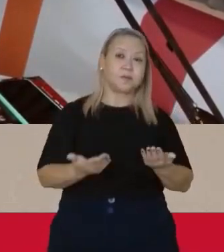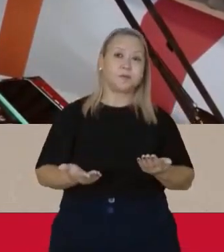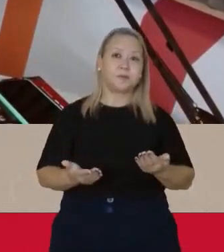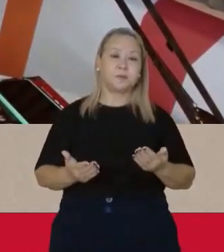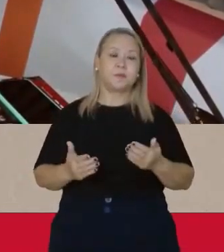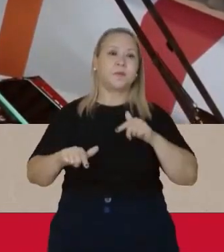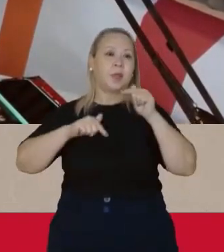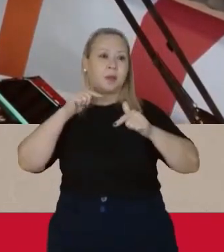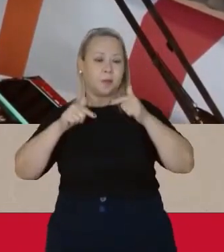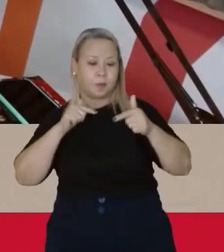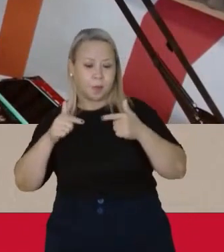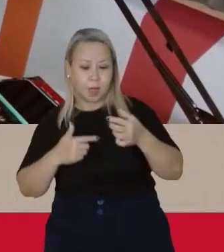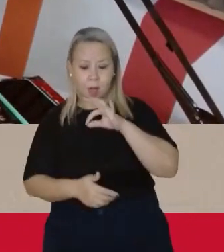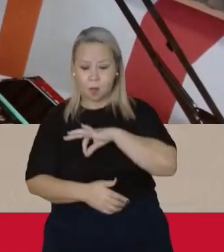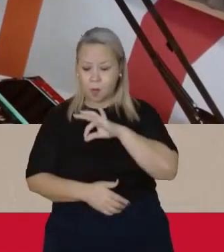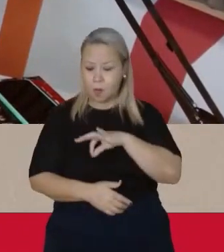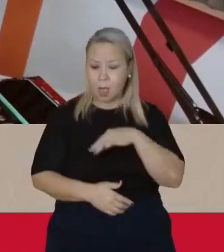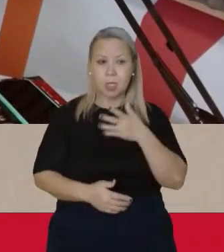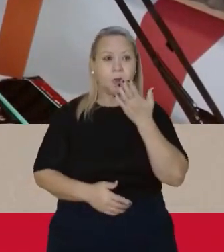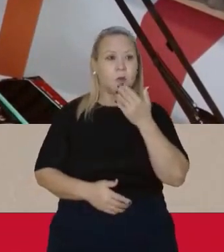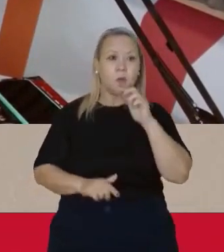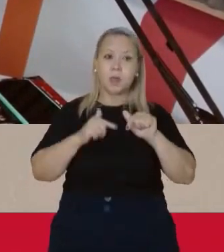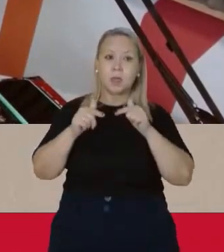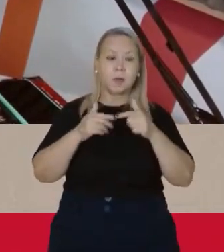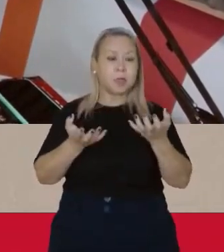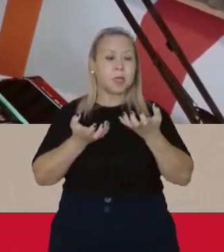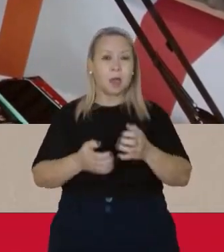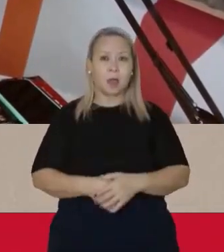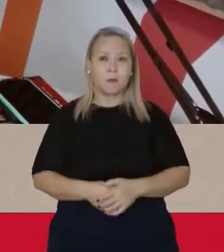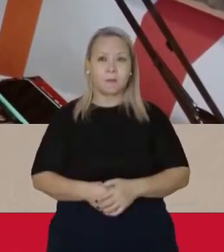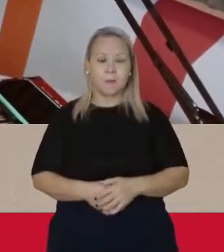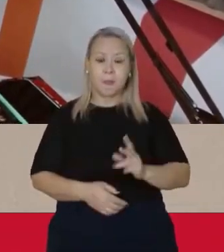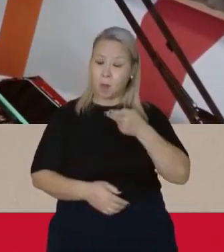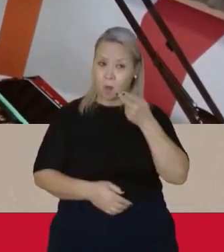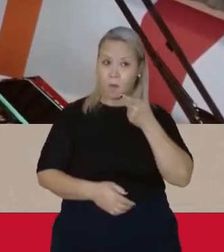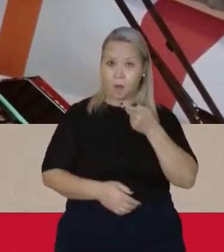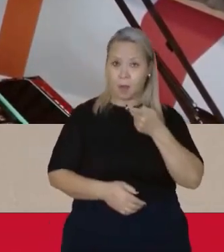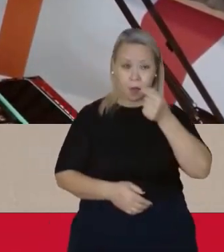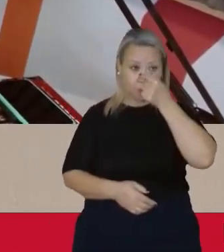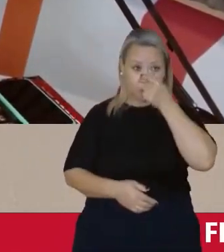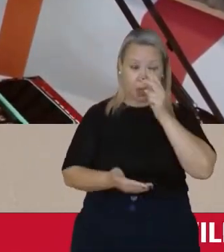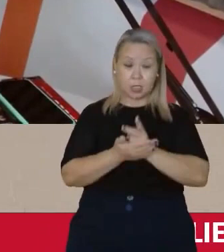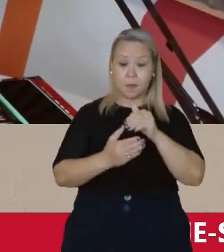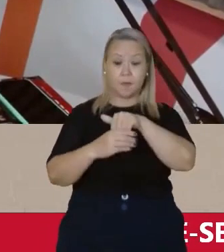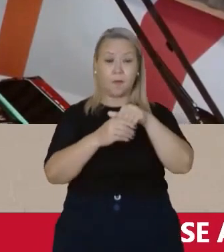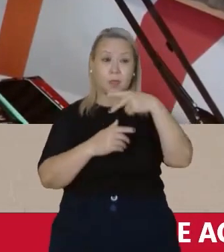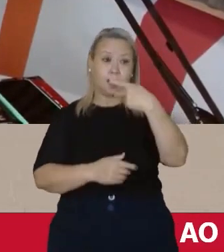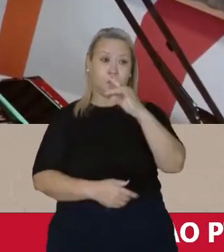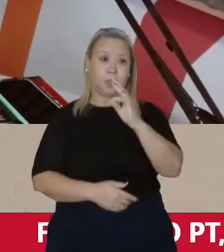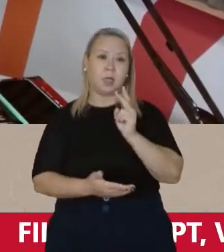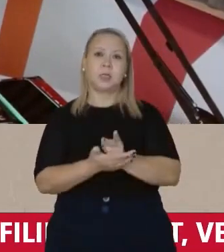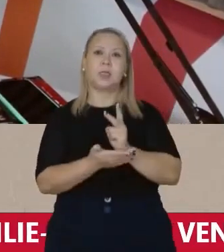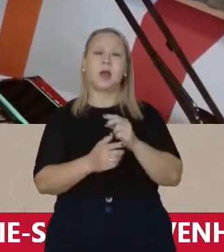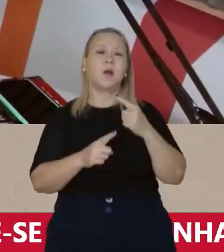Emprego, renda, comida, trabalho, é isso que eles querem. Aliás, Amanda, vamos falar uma coisa aqui. Os evangélicos sempre votaram no PT.